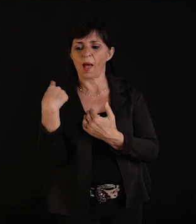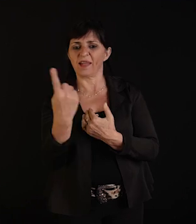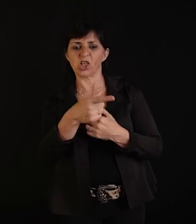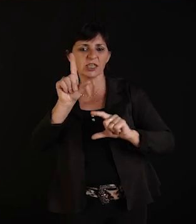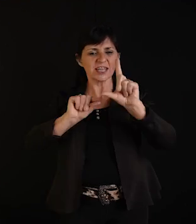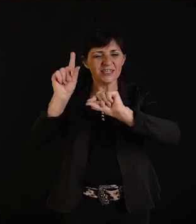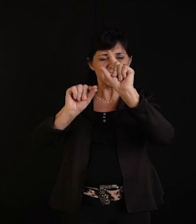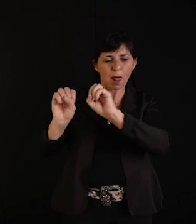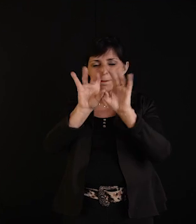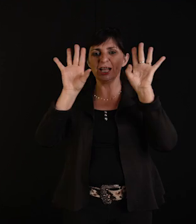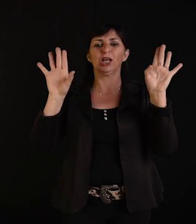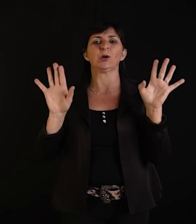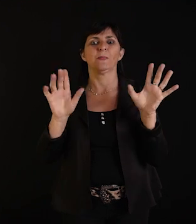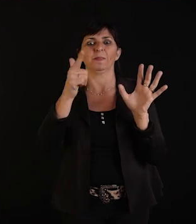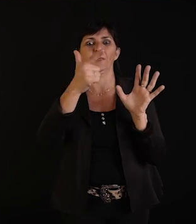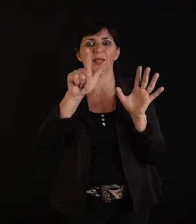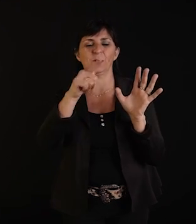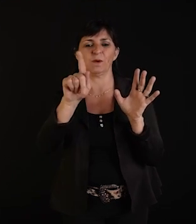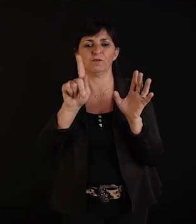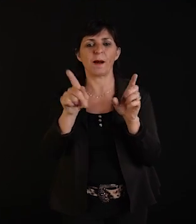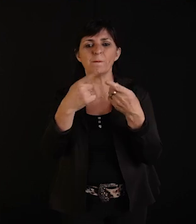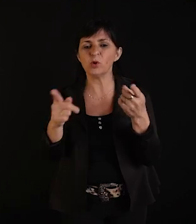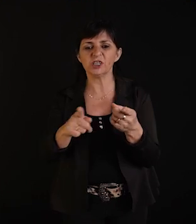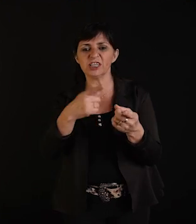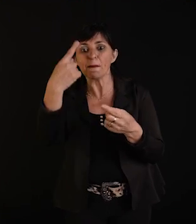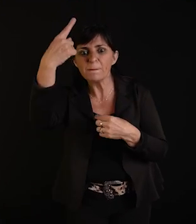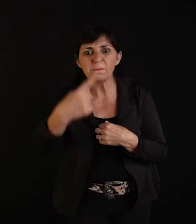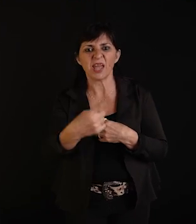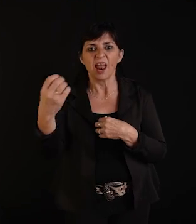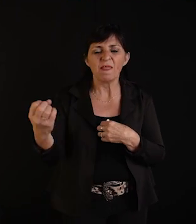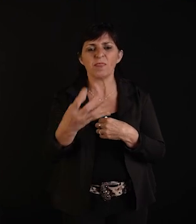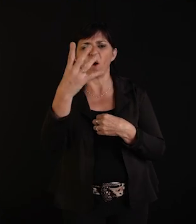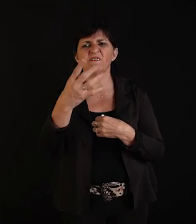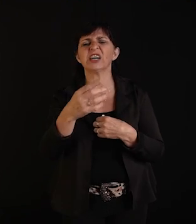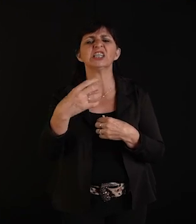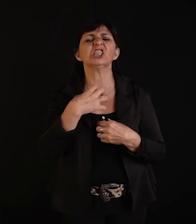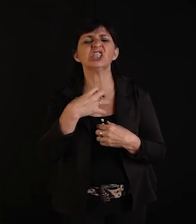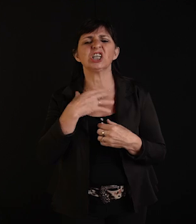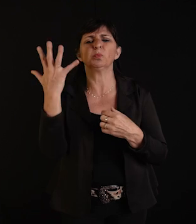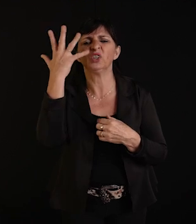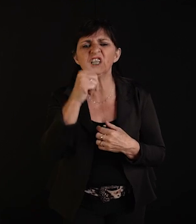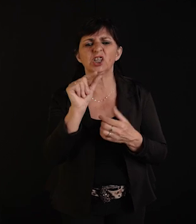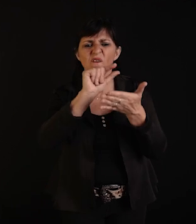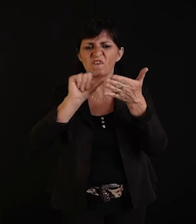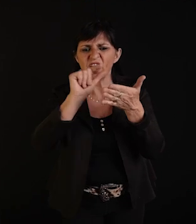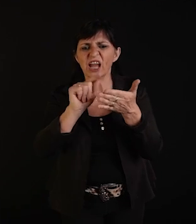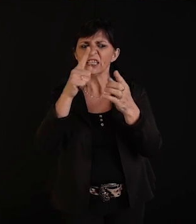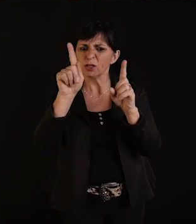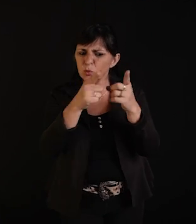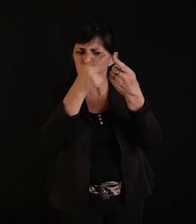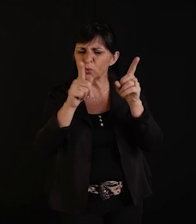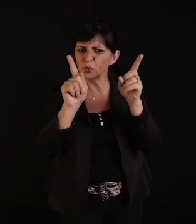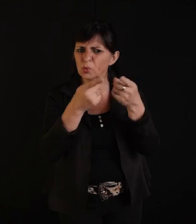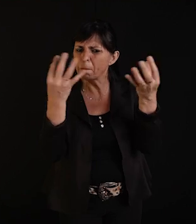vez, além de ser uma música inédita, a música é bonita, a melodia é bonita. Melodia de Luiz Carlos Lanfredi